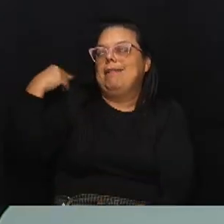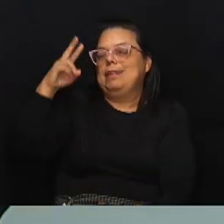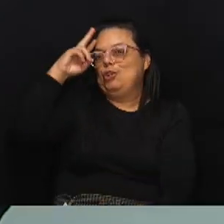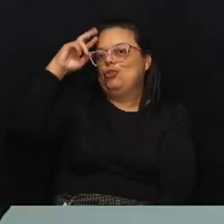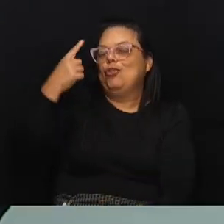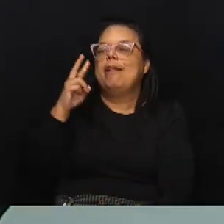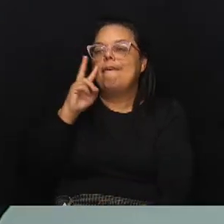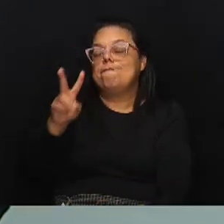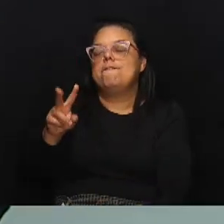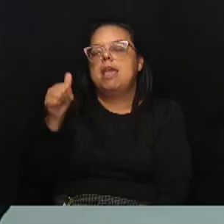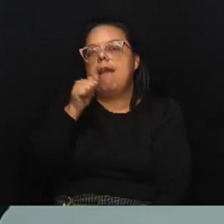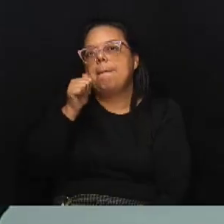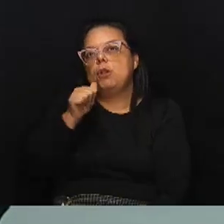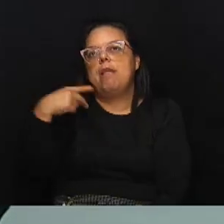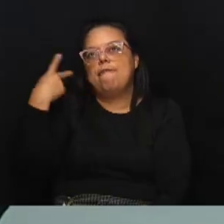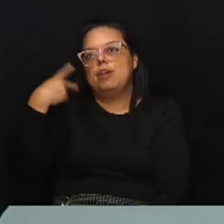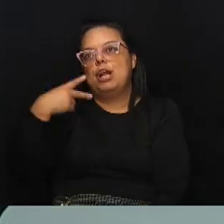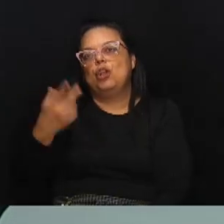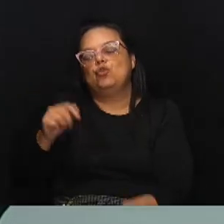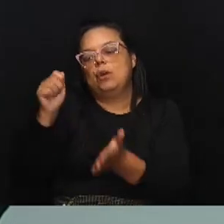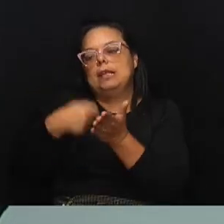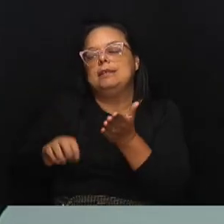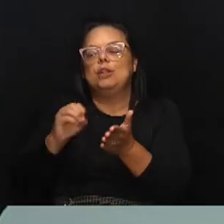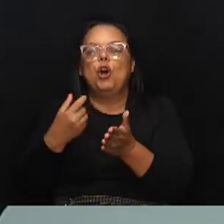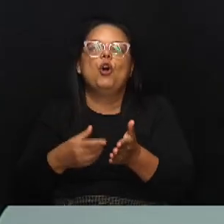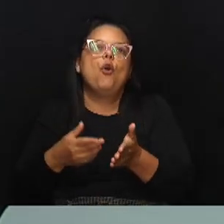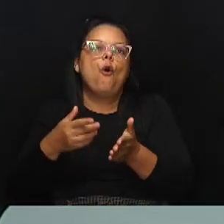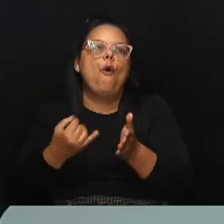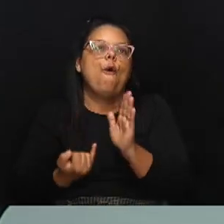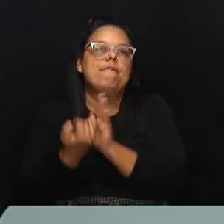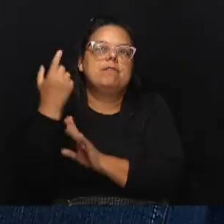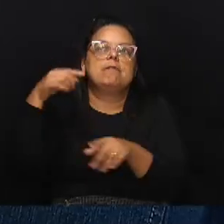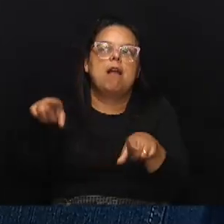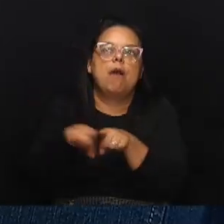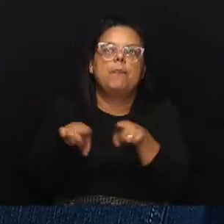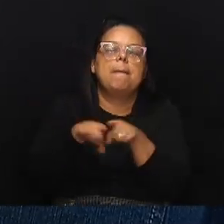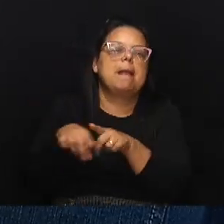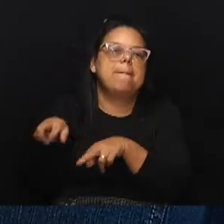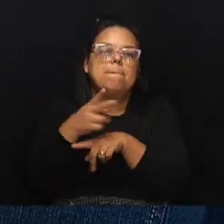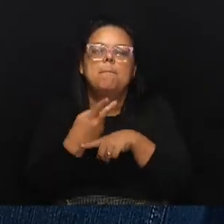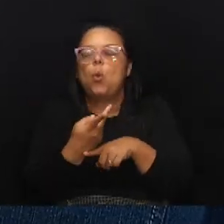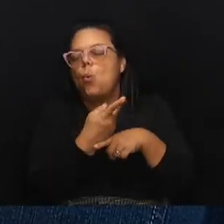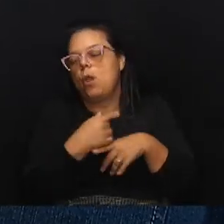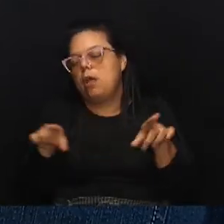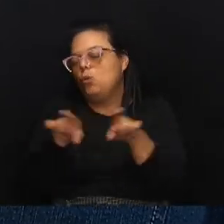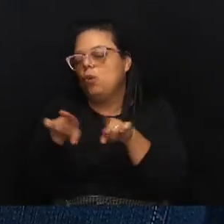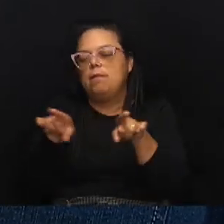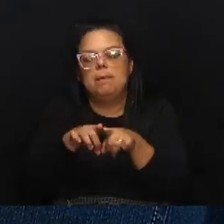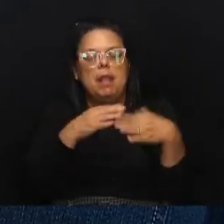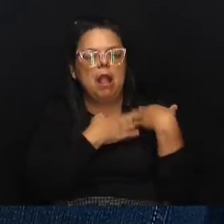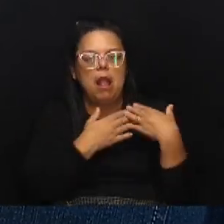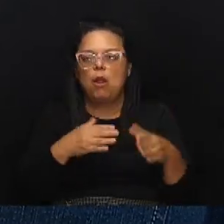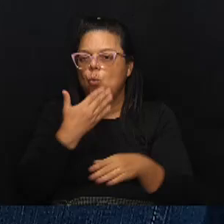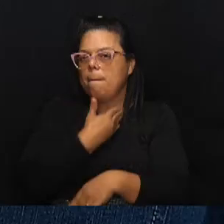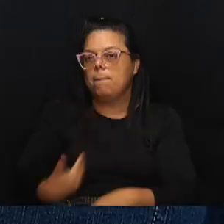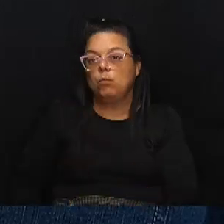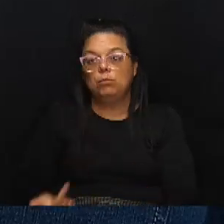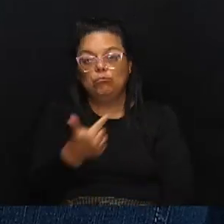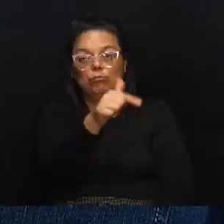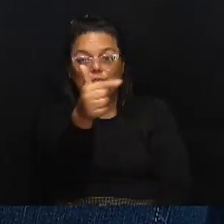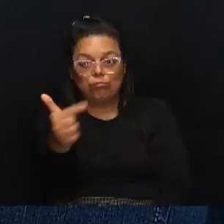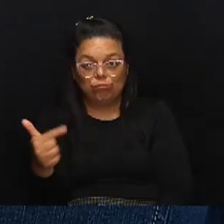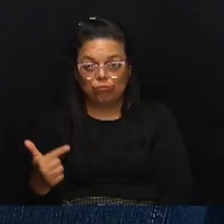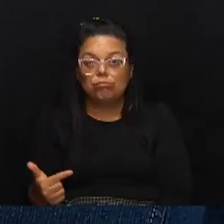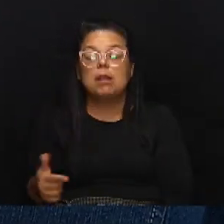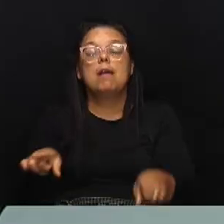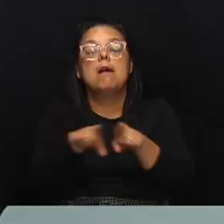como vereadoras ou fiscais, secretárias, procuradoras, e isso se reflete também no conteúdo dos documentos,